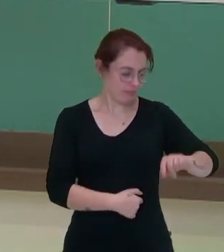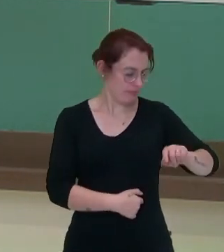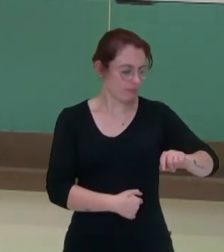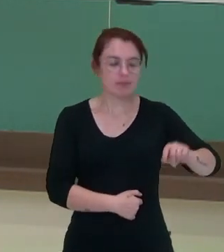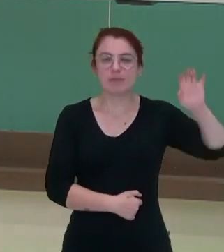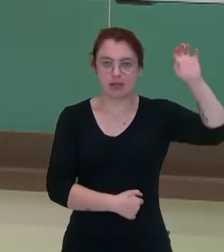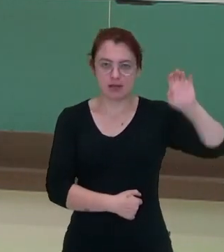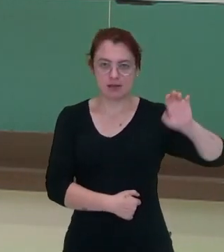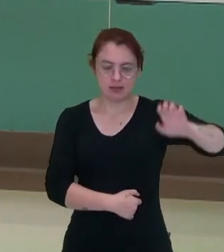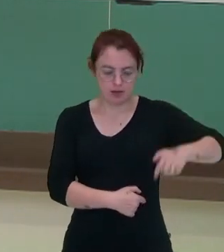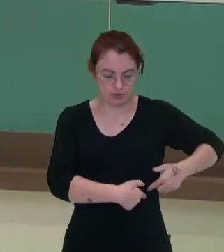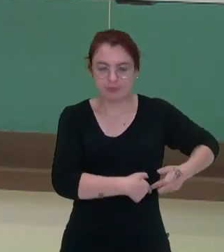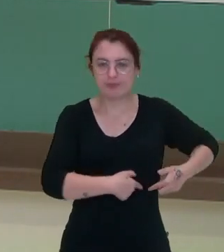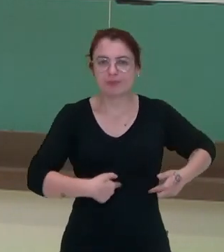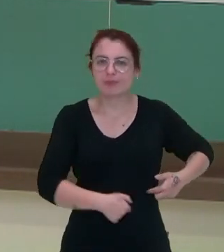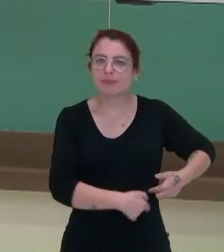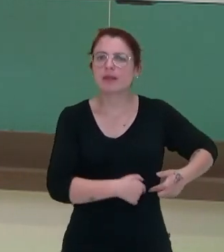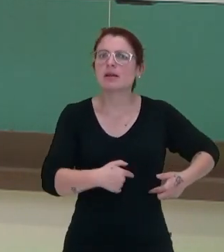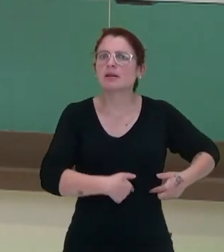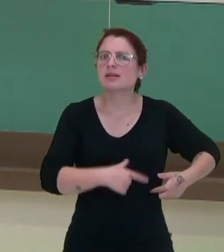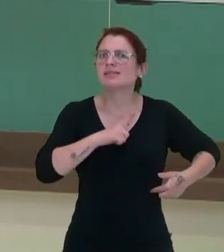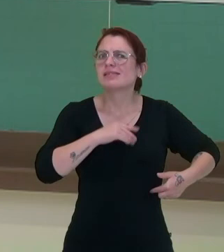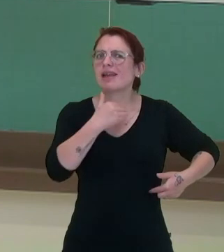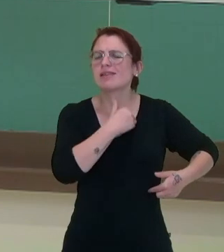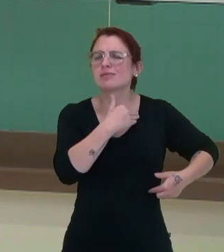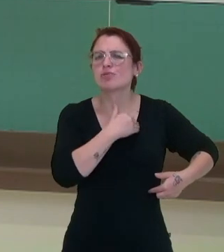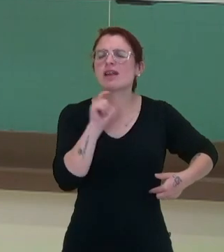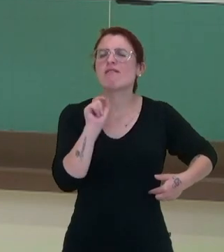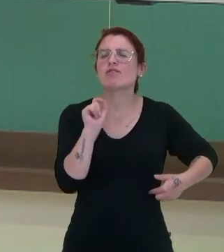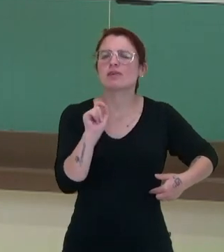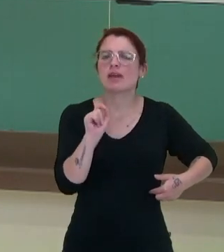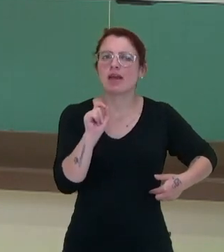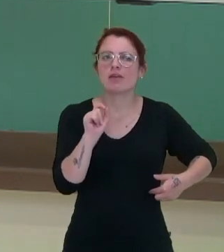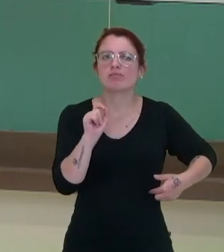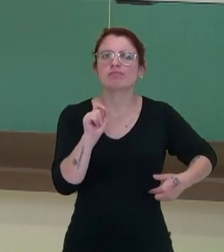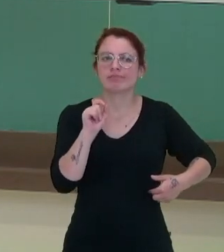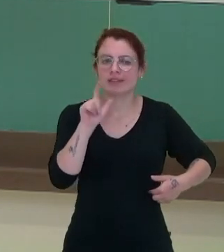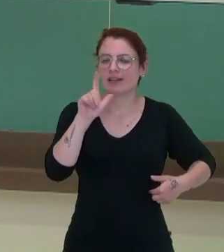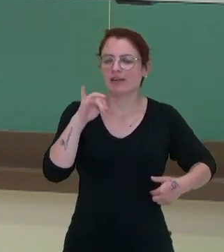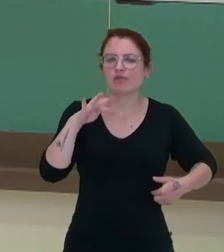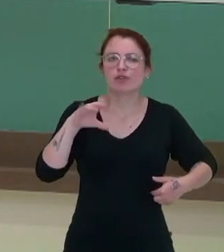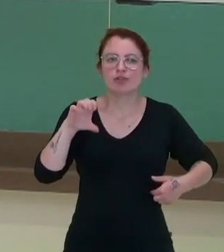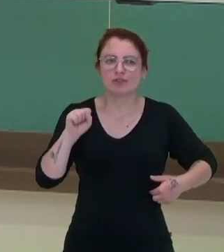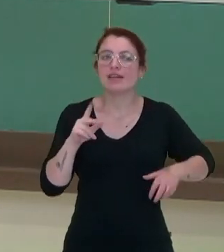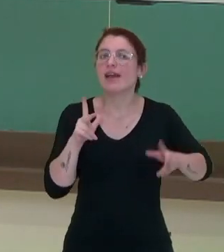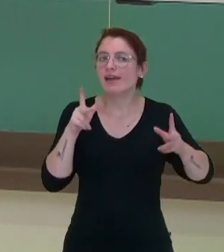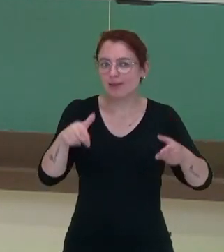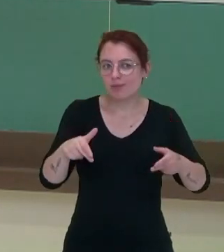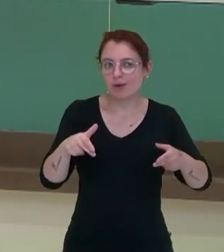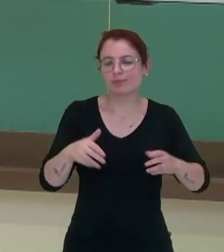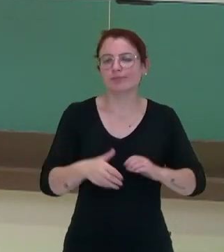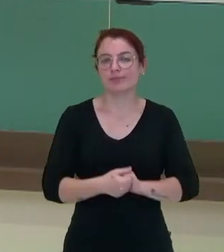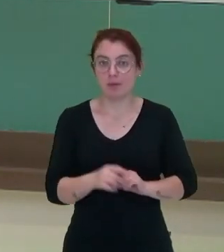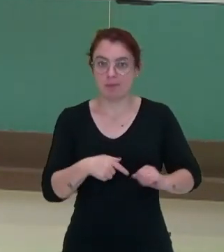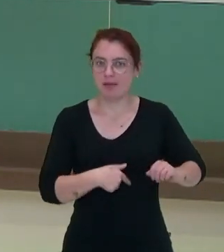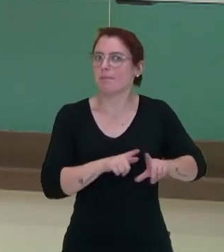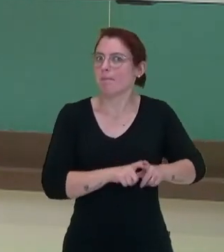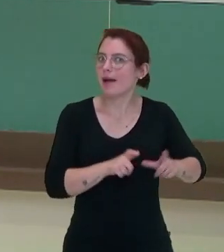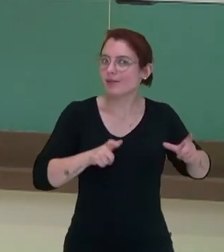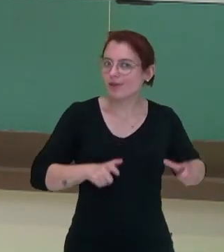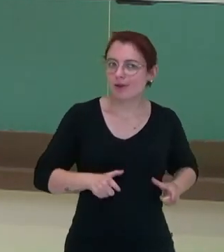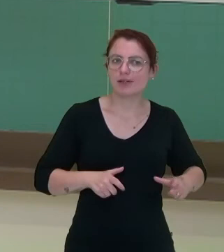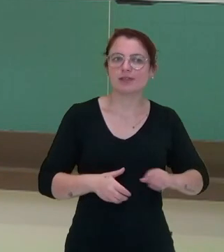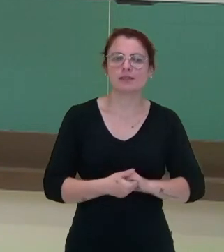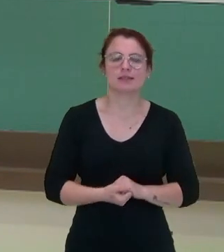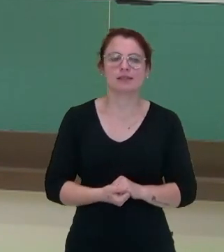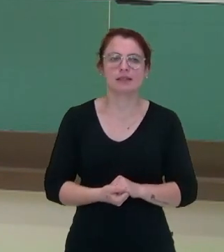Isso mesmo, aqueles linfonodos que nós vimos que são estruturas arredondadas, espalhadas pelo corpo todo, que no seu interior tem os